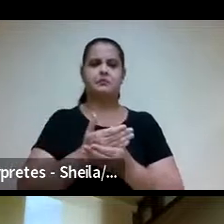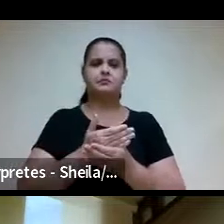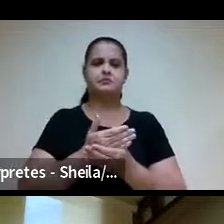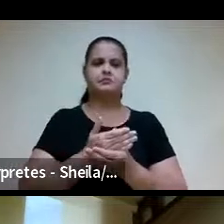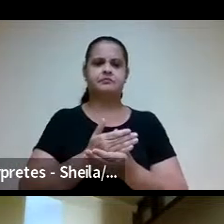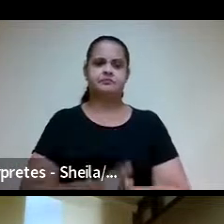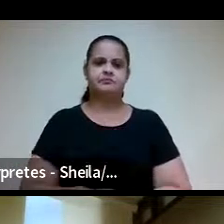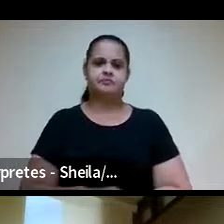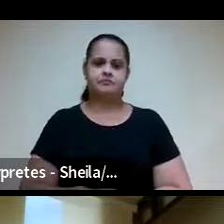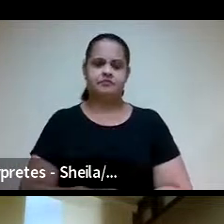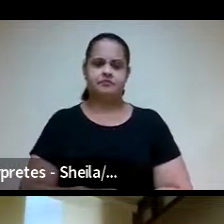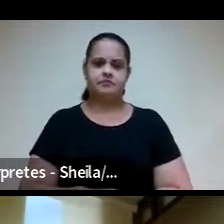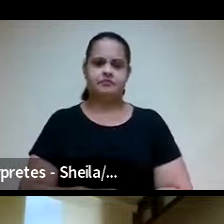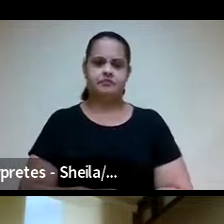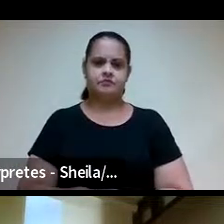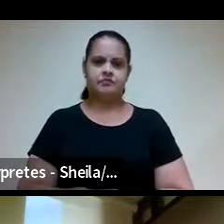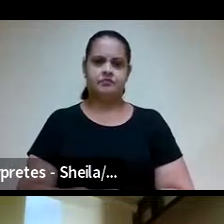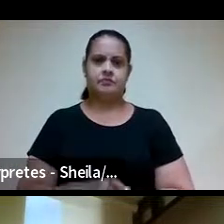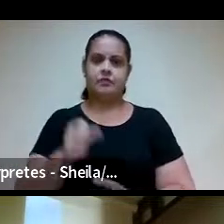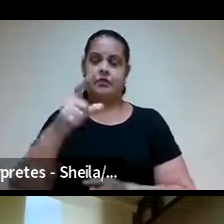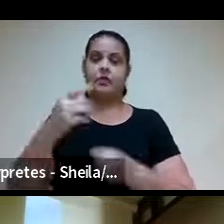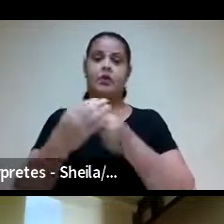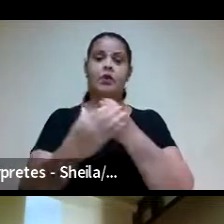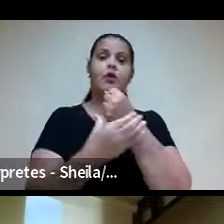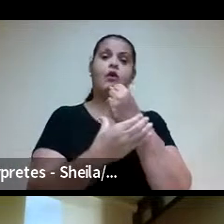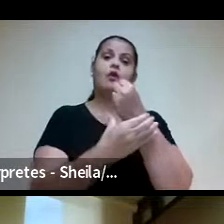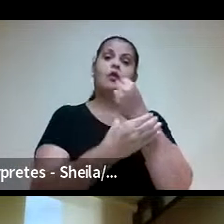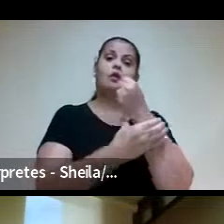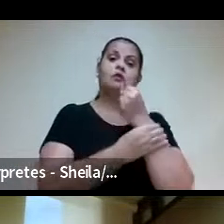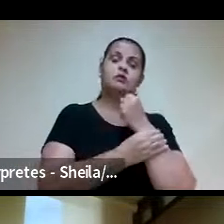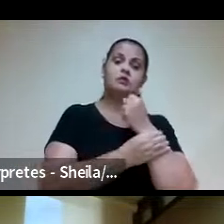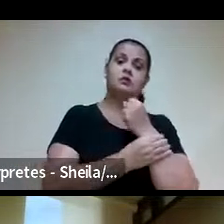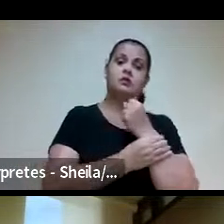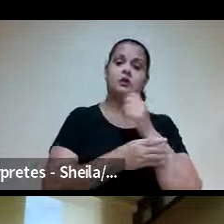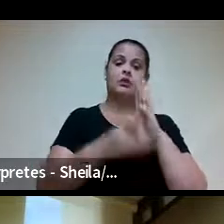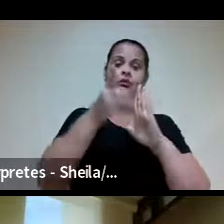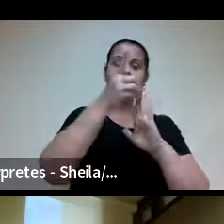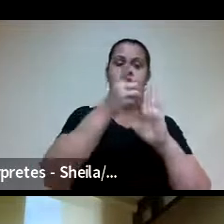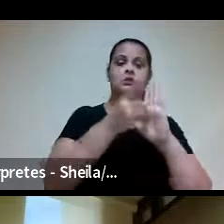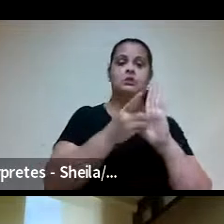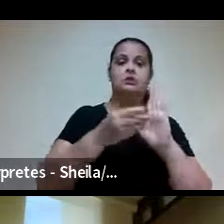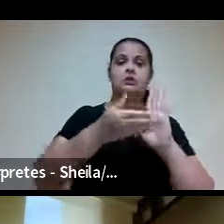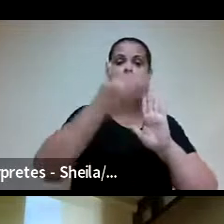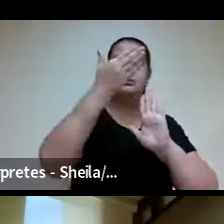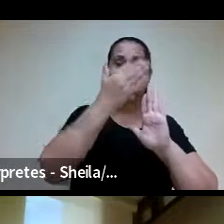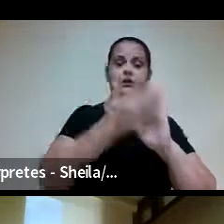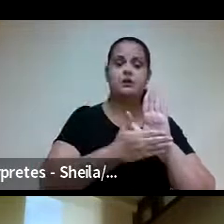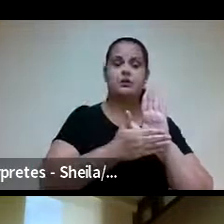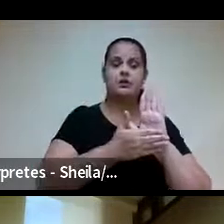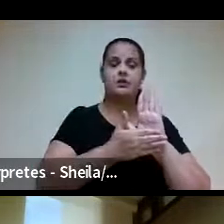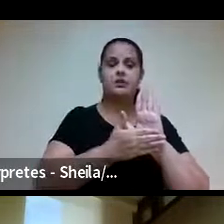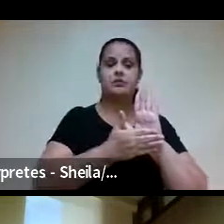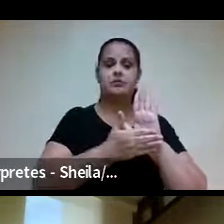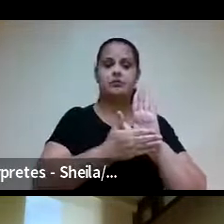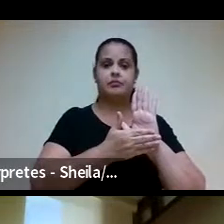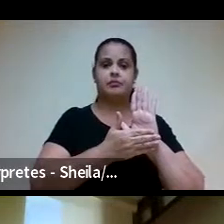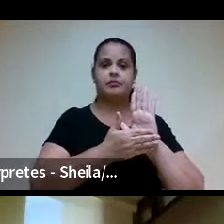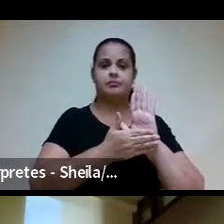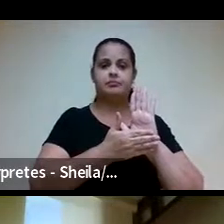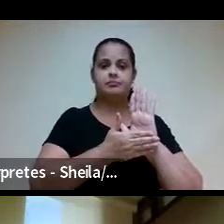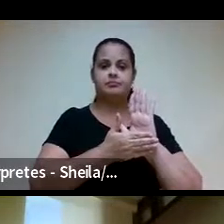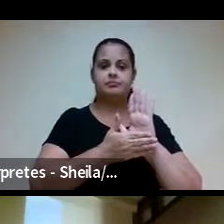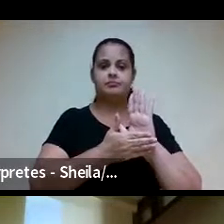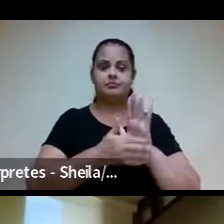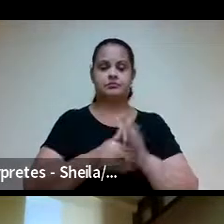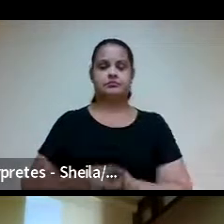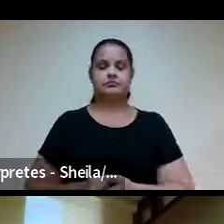cerceamento de defesa ou do direito de produção de provas. O direito de produção de provas é disponível à